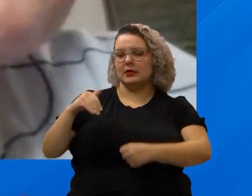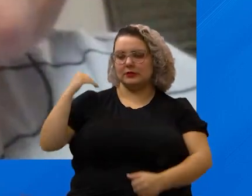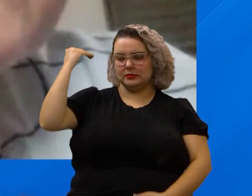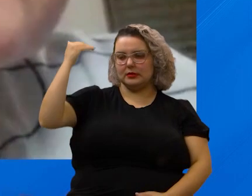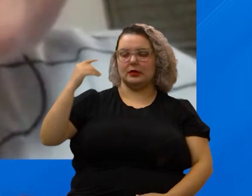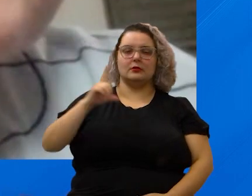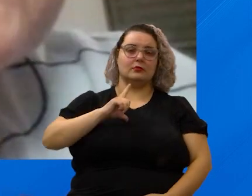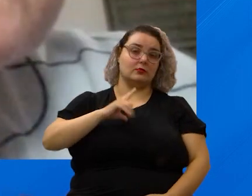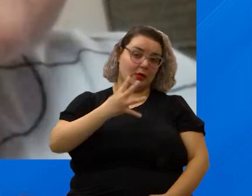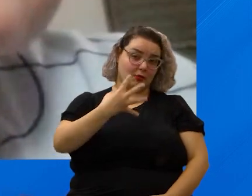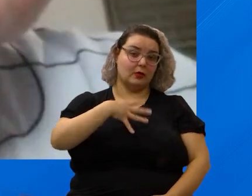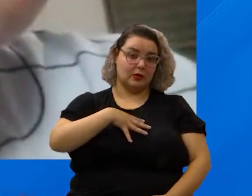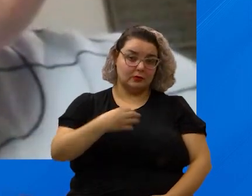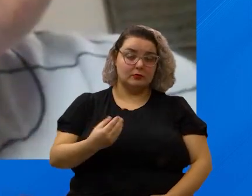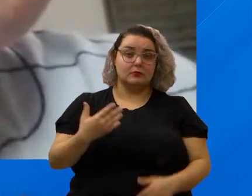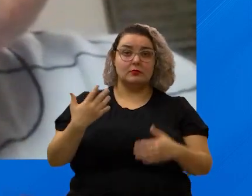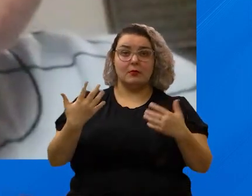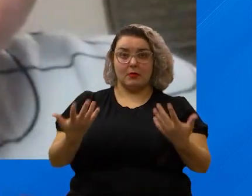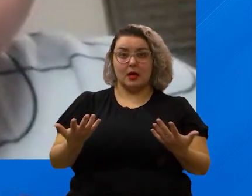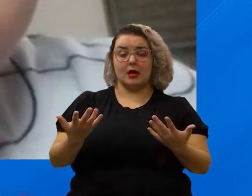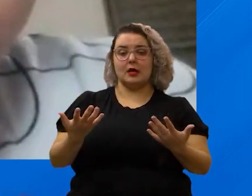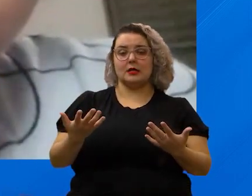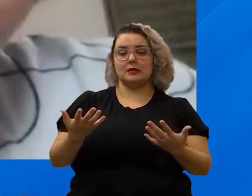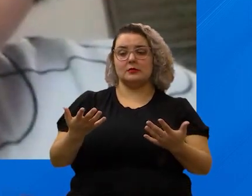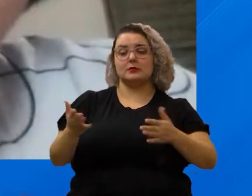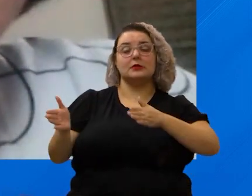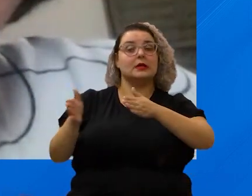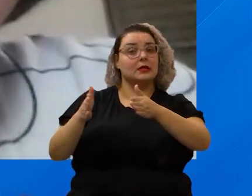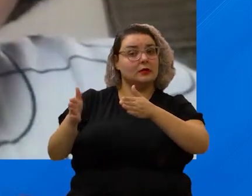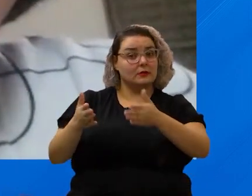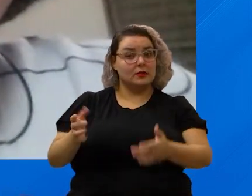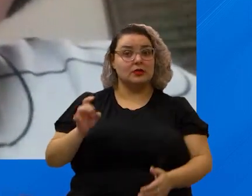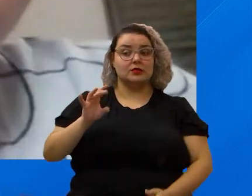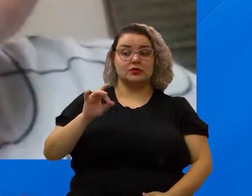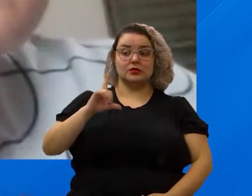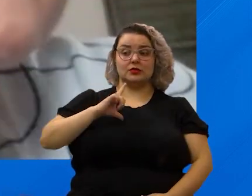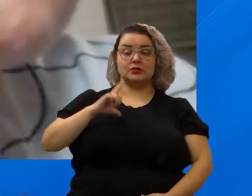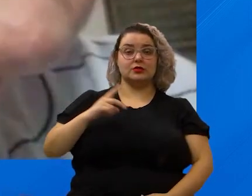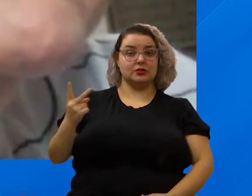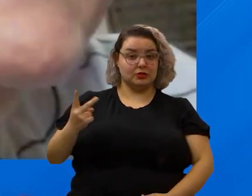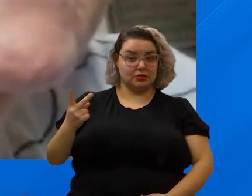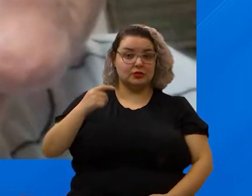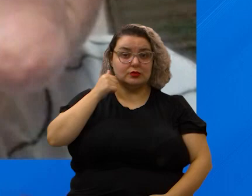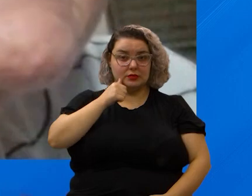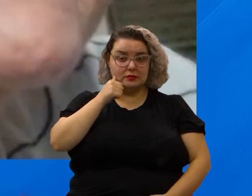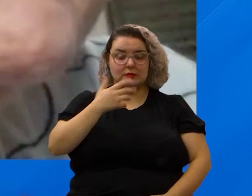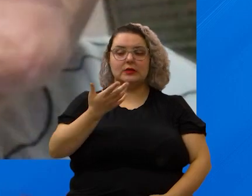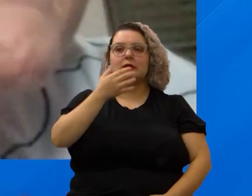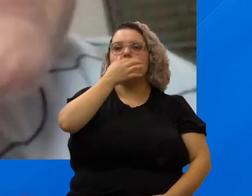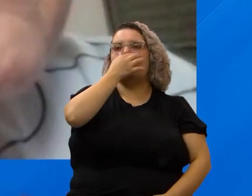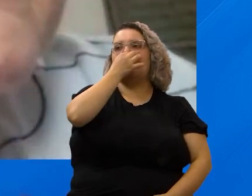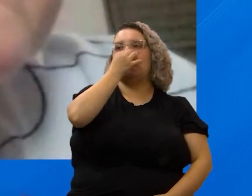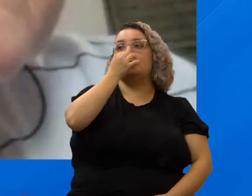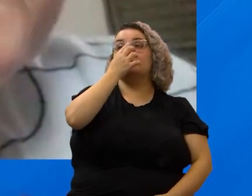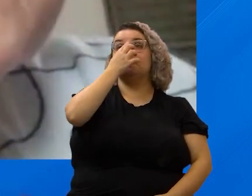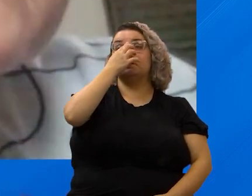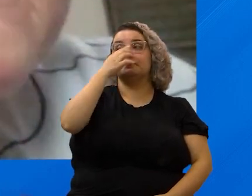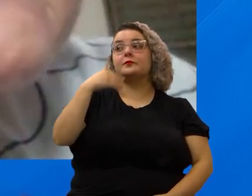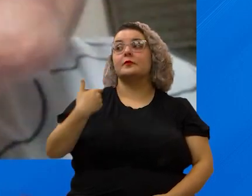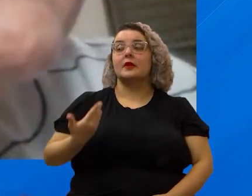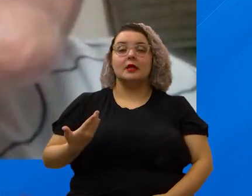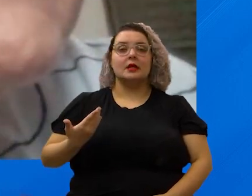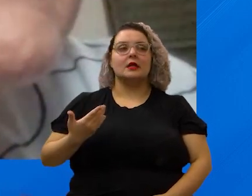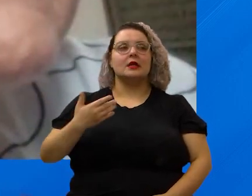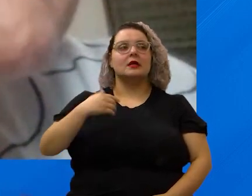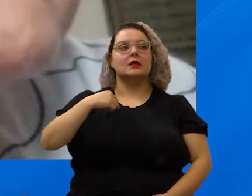Eu tenho 4 filhos, mas naquela época eu só tinha as 2 meninas. E eu passei